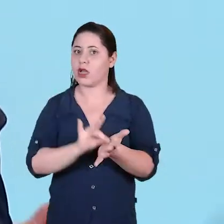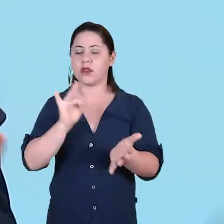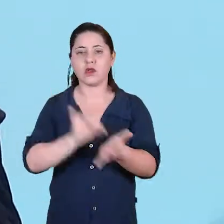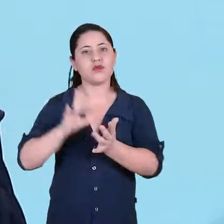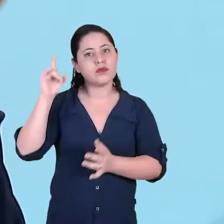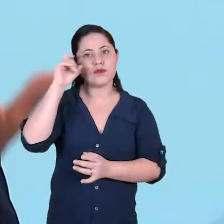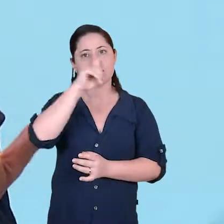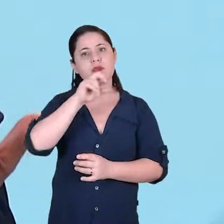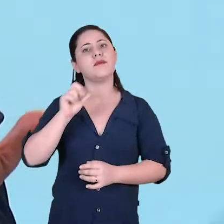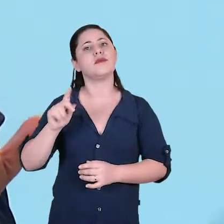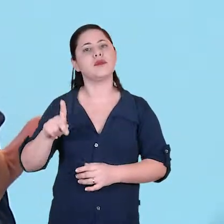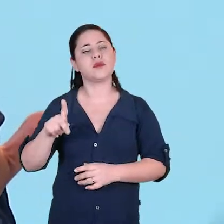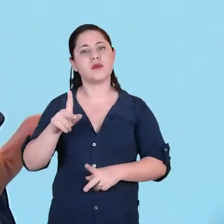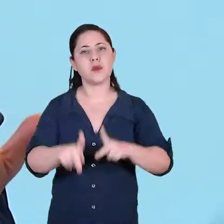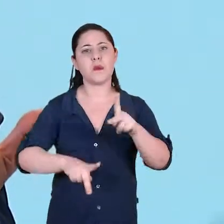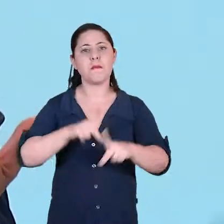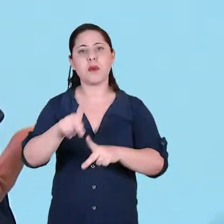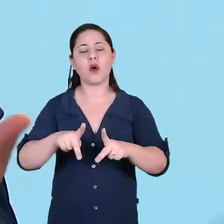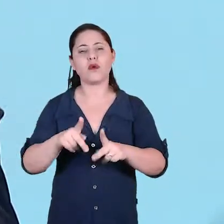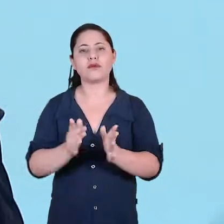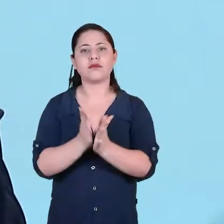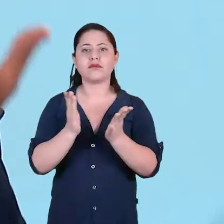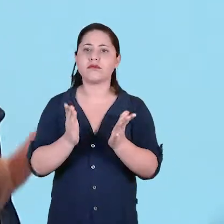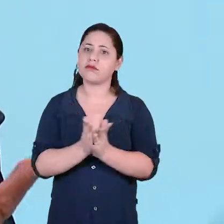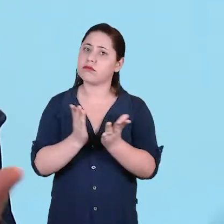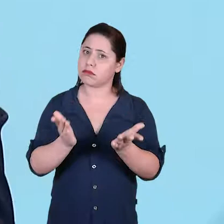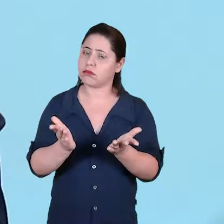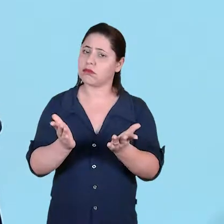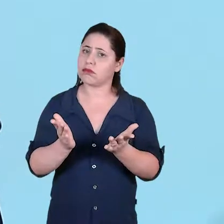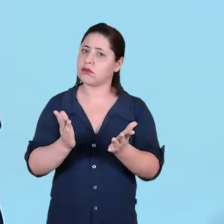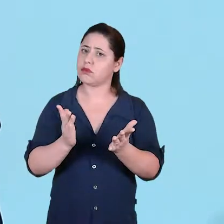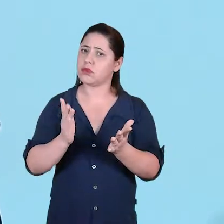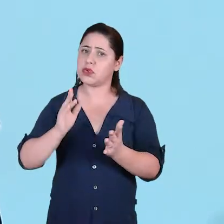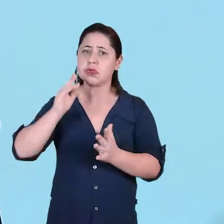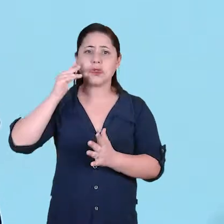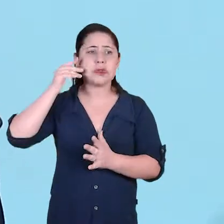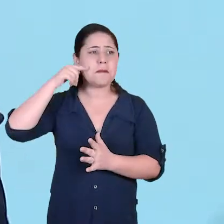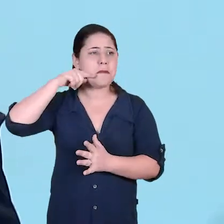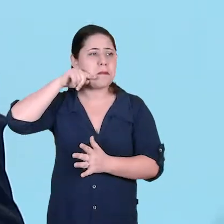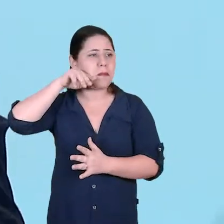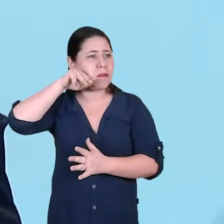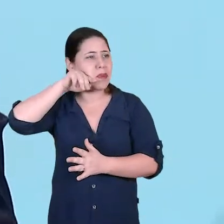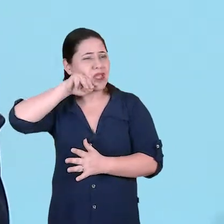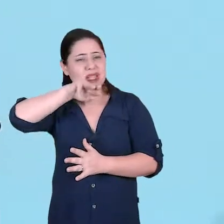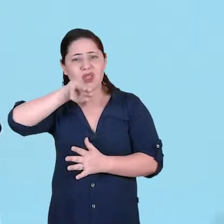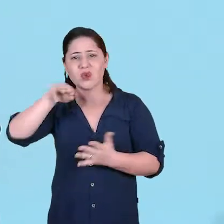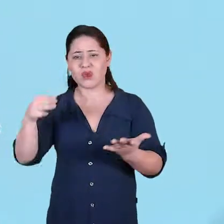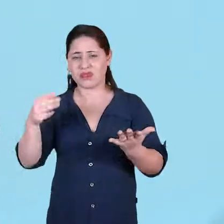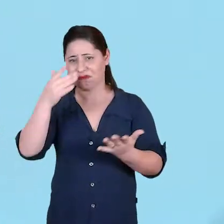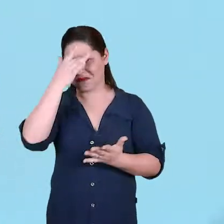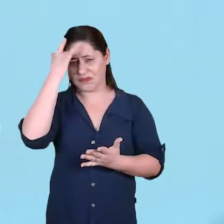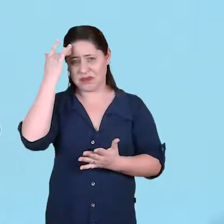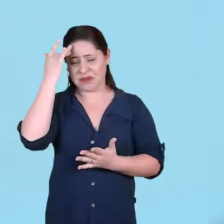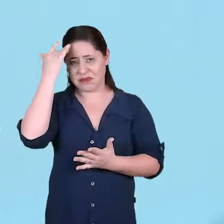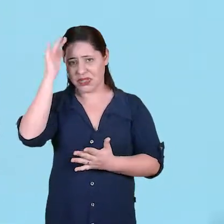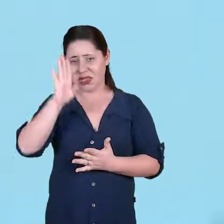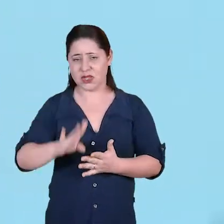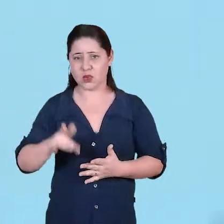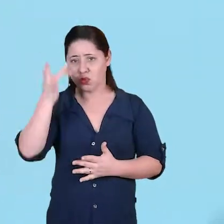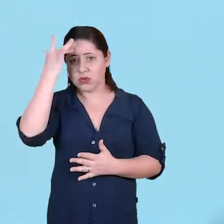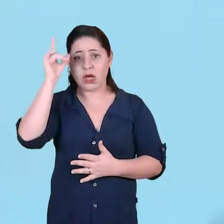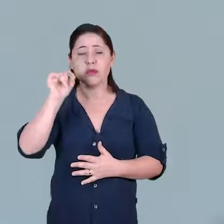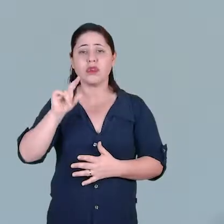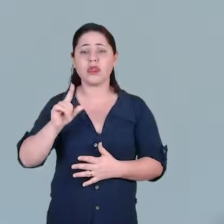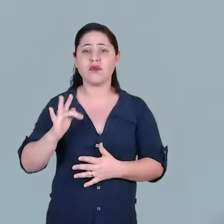verdade, né? Dificultando a aposentadoria de milhões de brasileiros que hoje não tem consciência do que vai significar